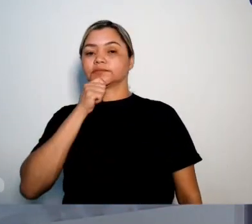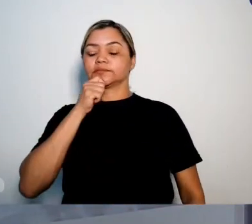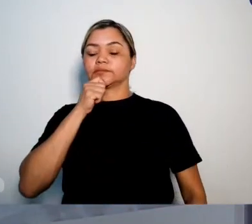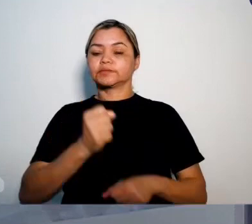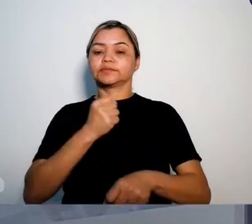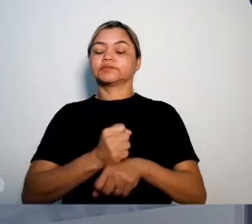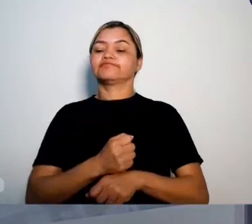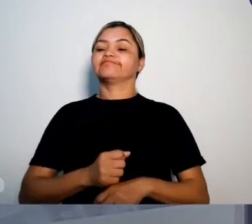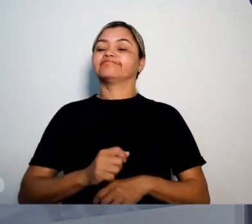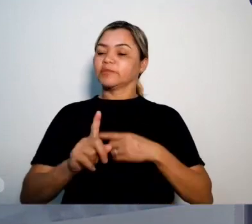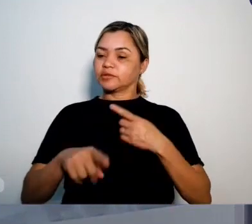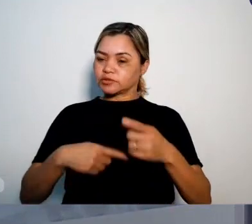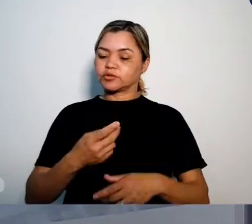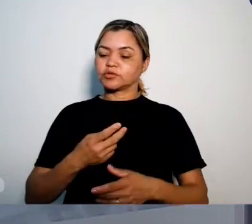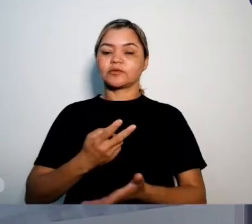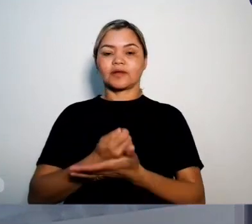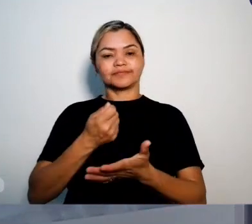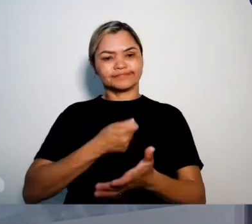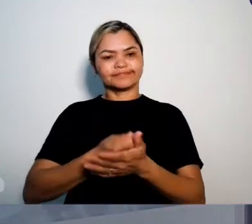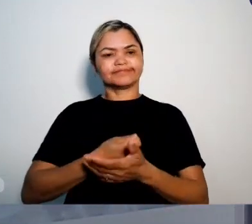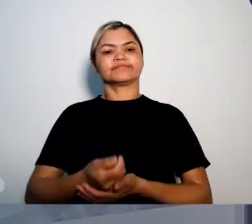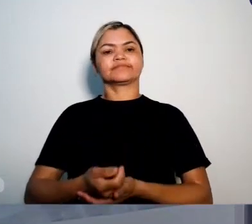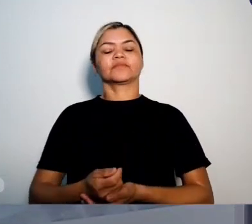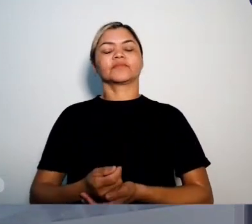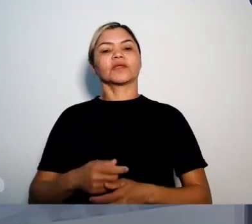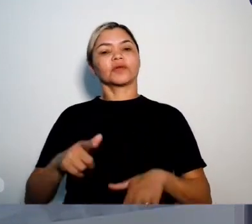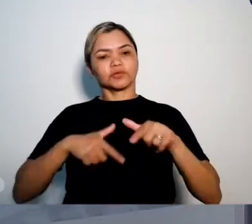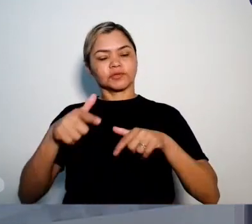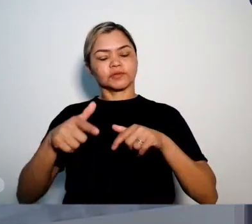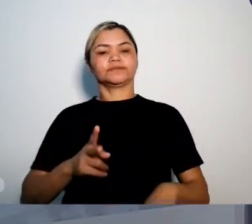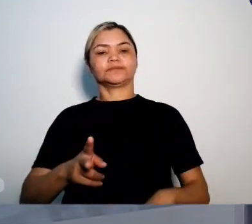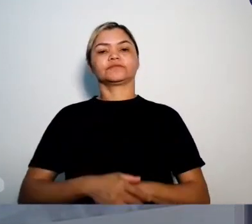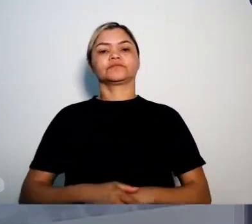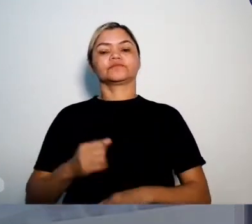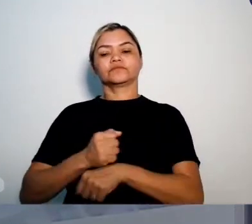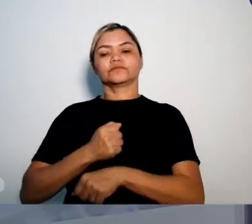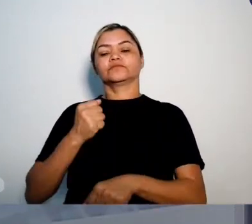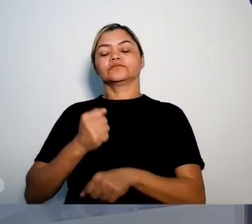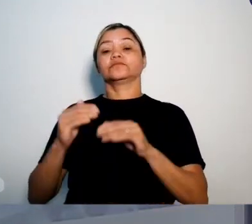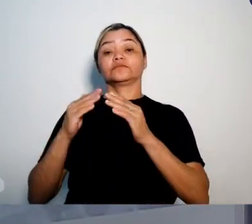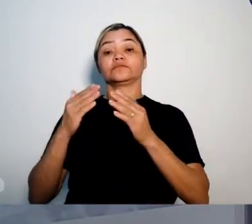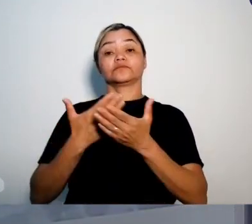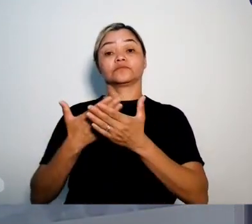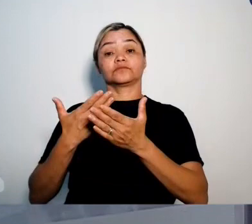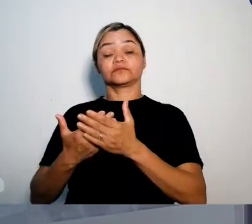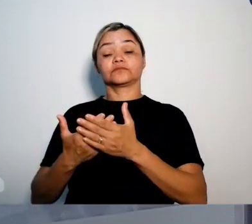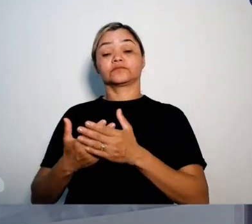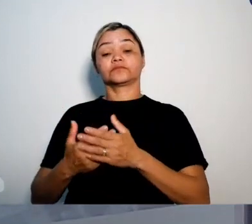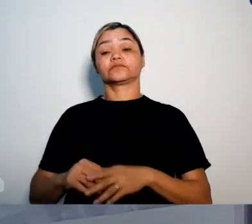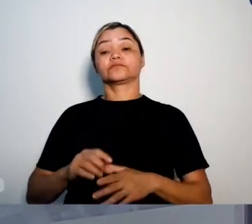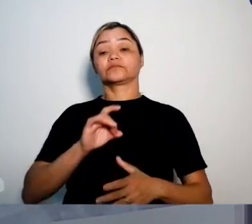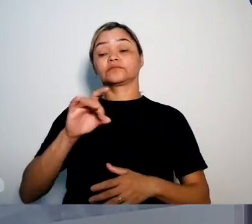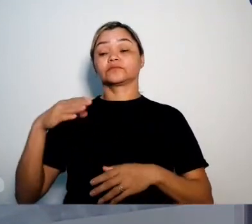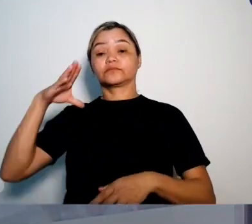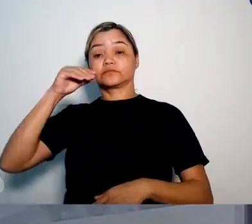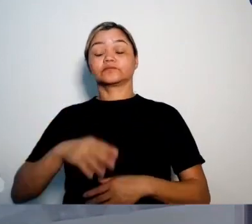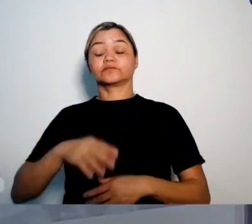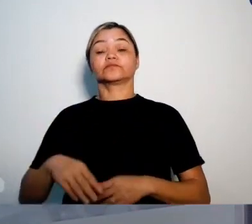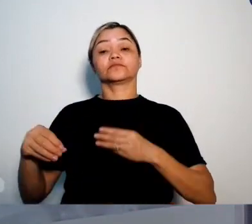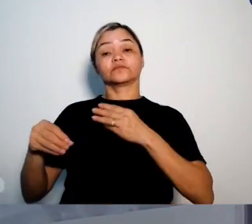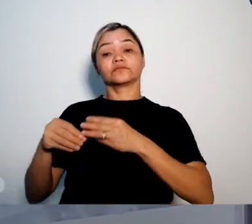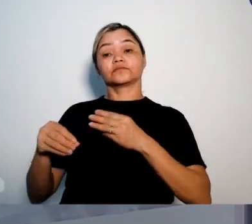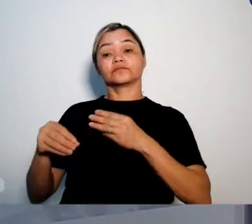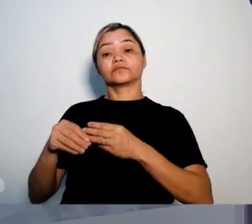Fernandes? Continuaremos nessa luta. Construção de moradias para a categoria dos servidores municipais que não se